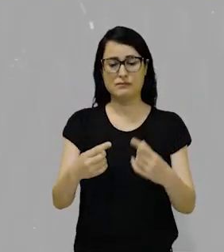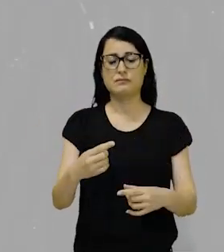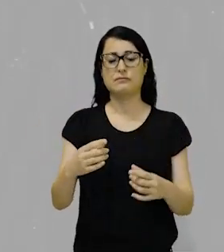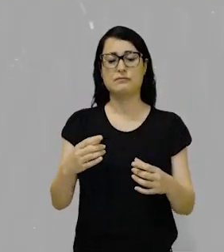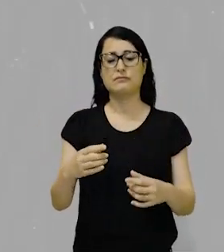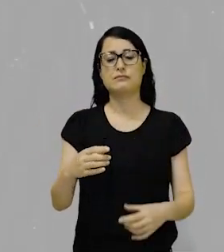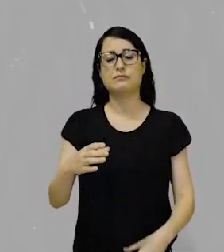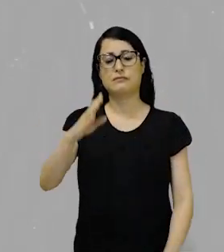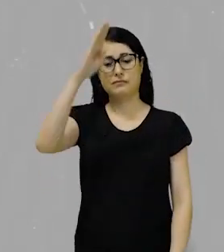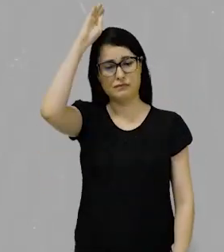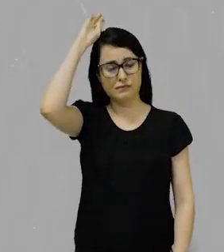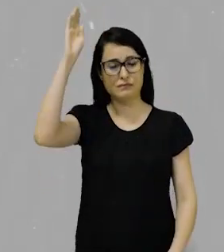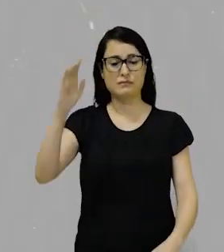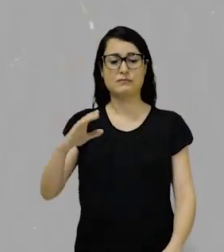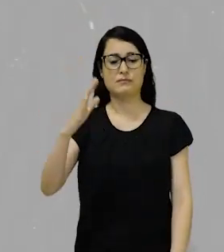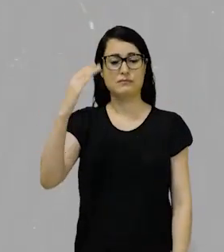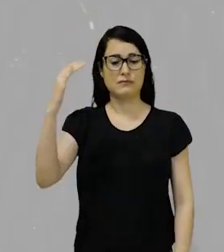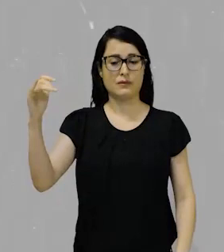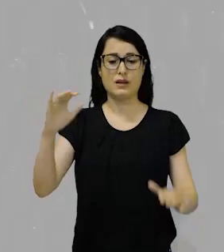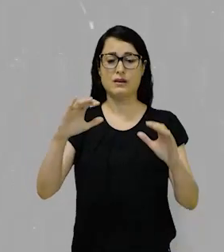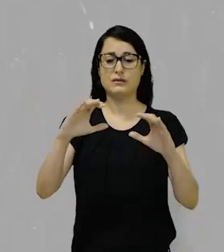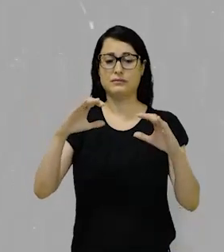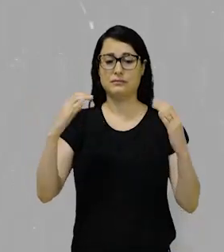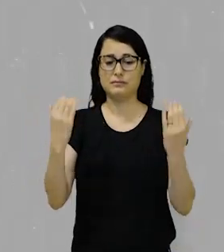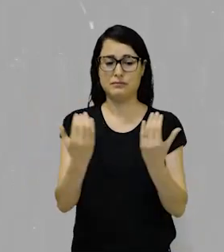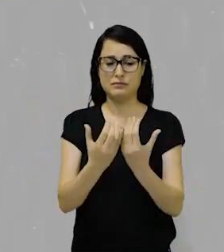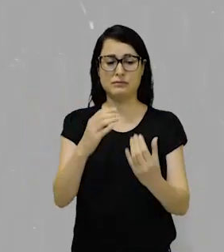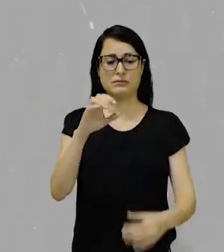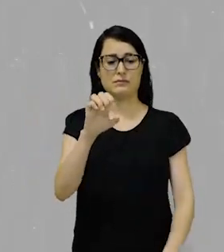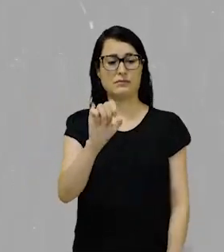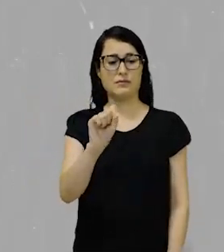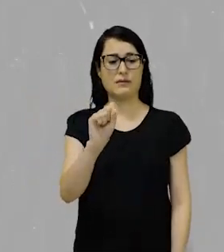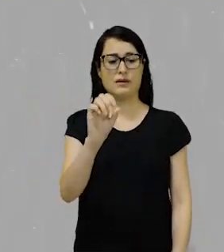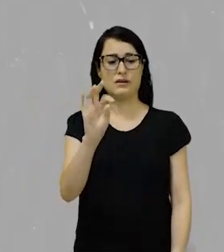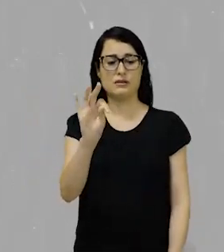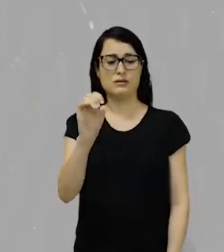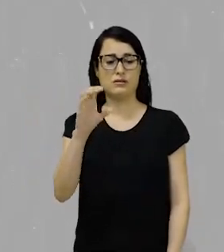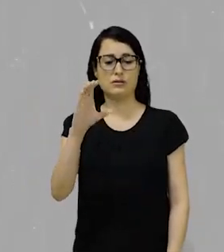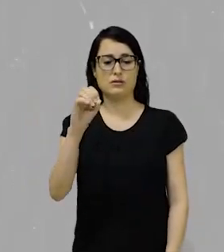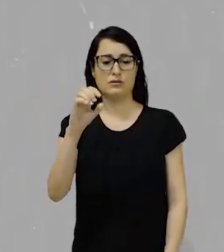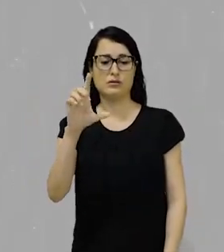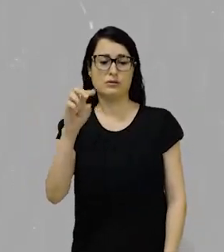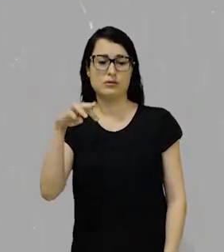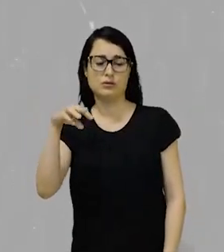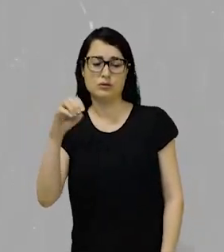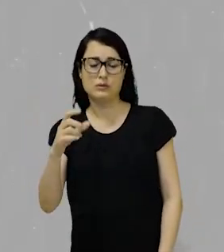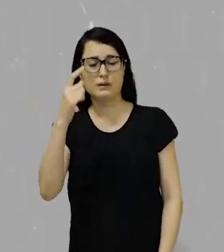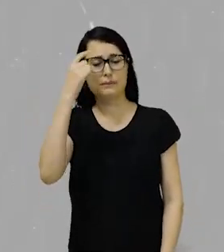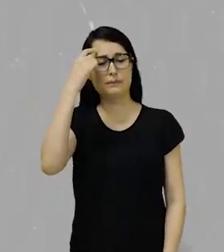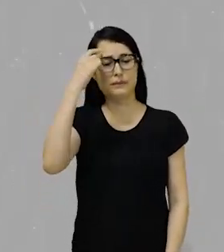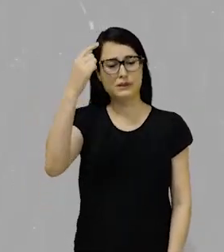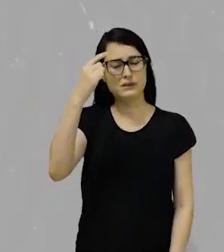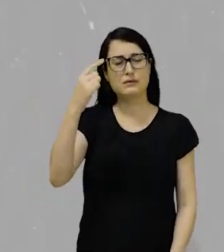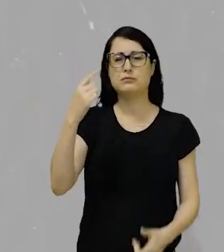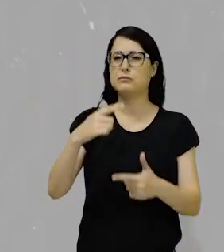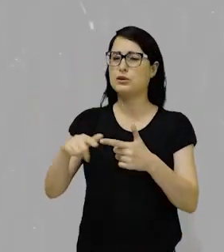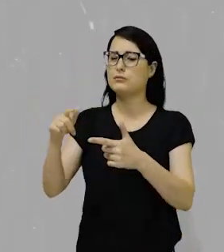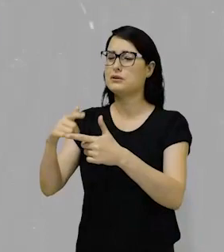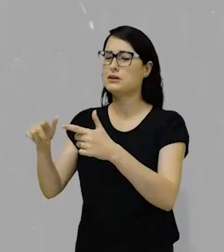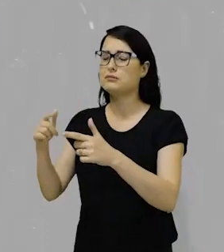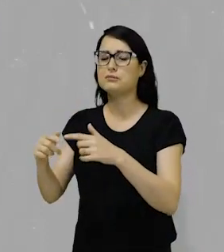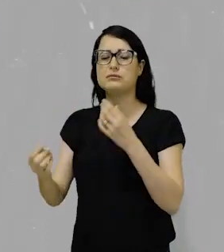da famosa Conferência de Estocolmo, o que foi que elas proporam, o que foi que elas pensaram acerca dessas problemáticas,